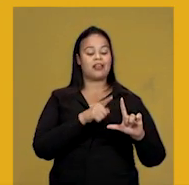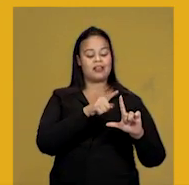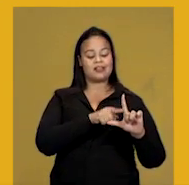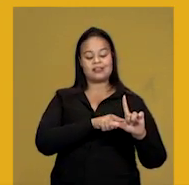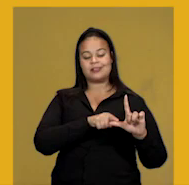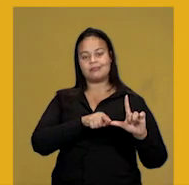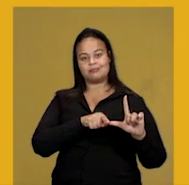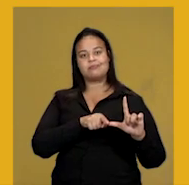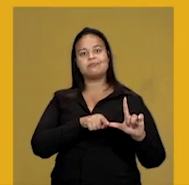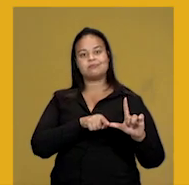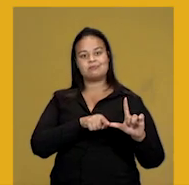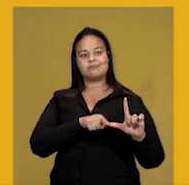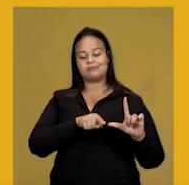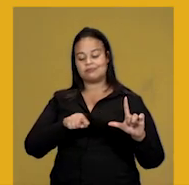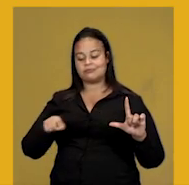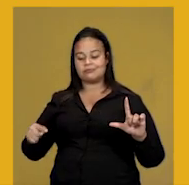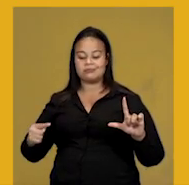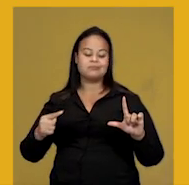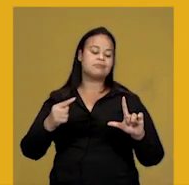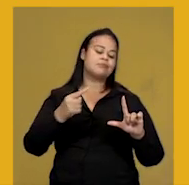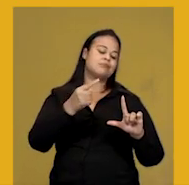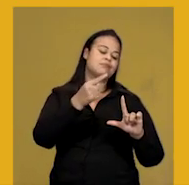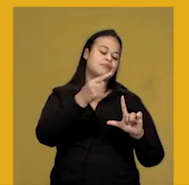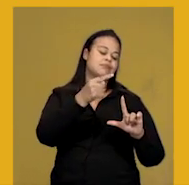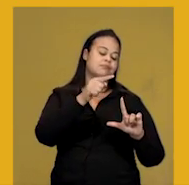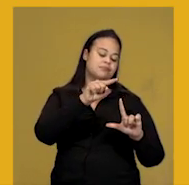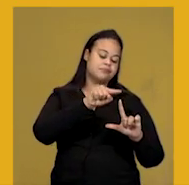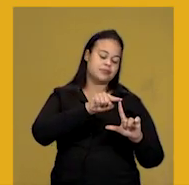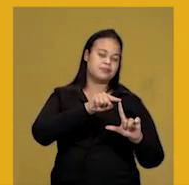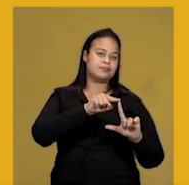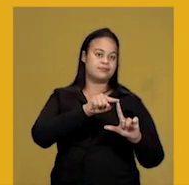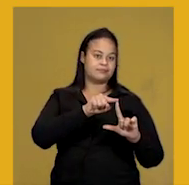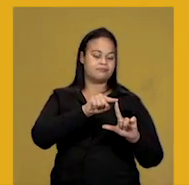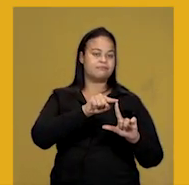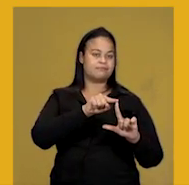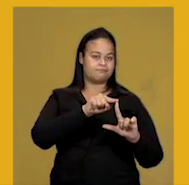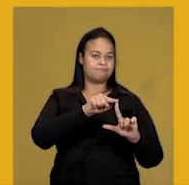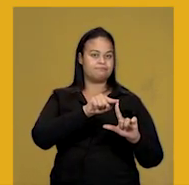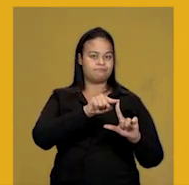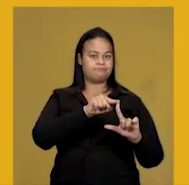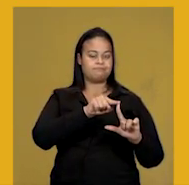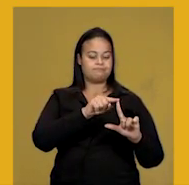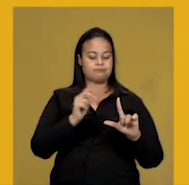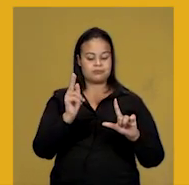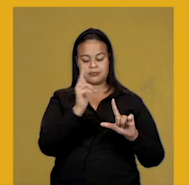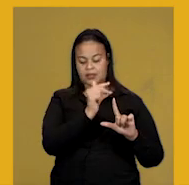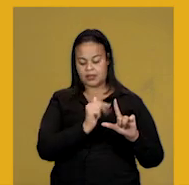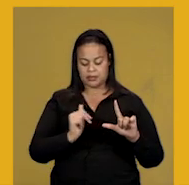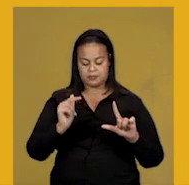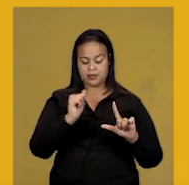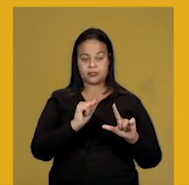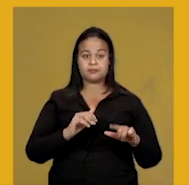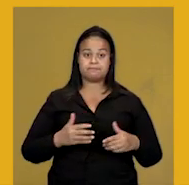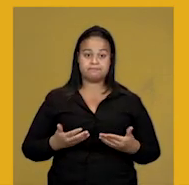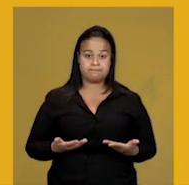retângulo e por causa da simbologia também. Senão ele não seria um triângulo retângulo. Então,